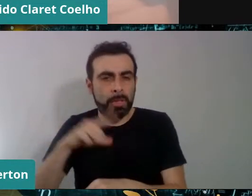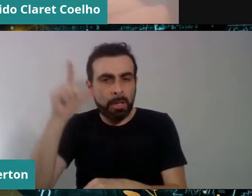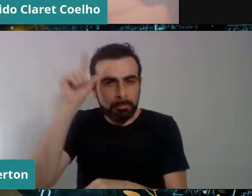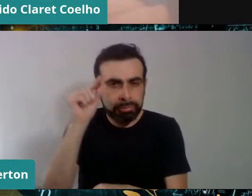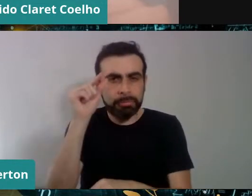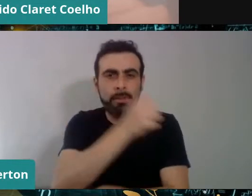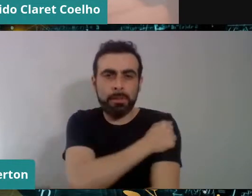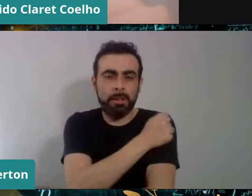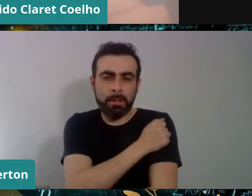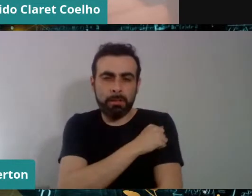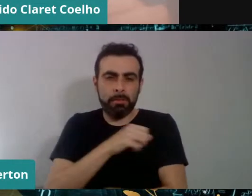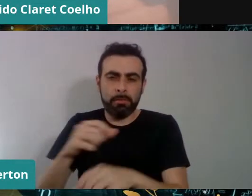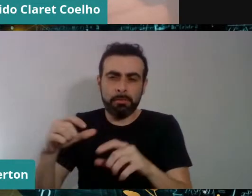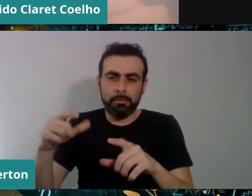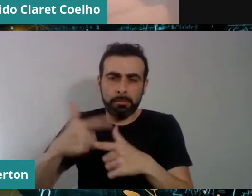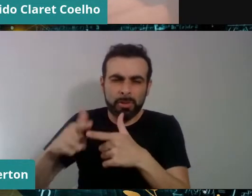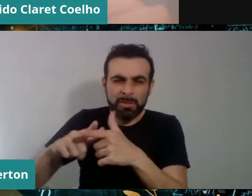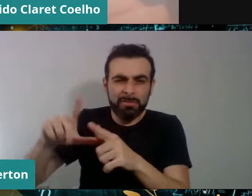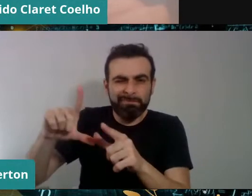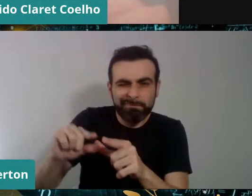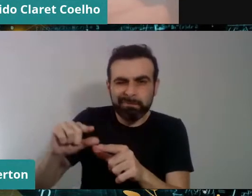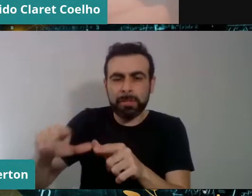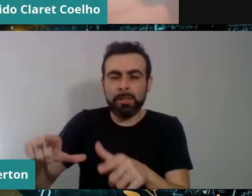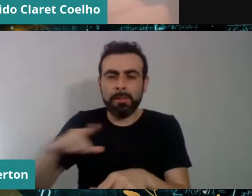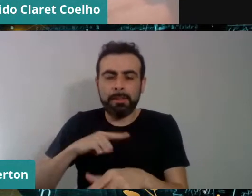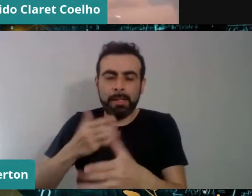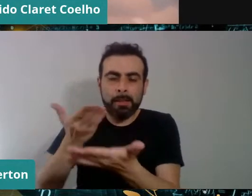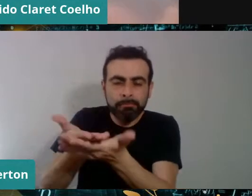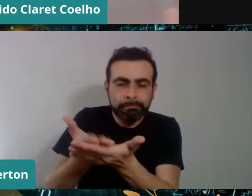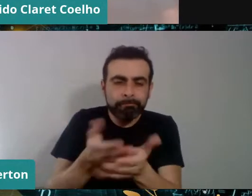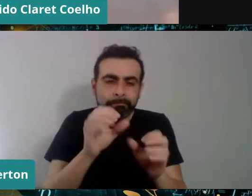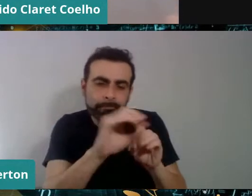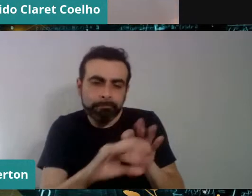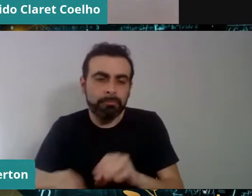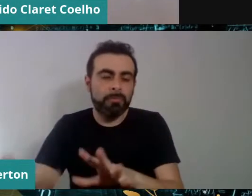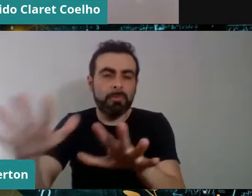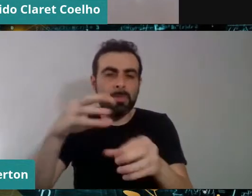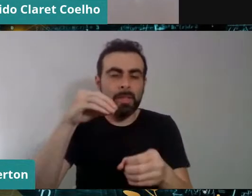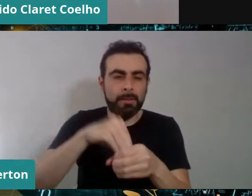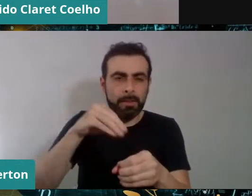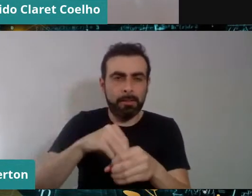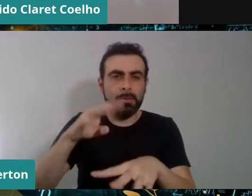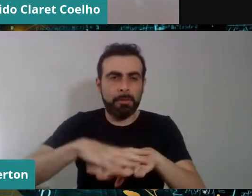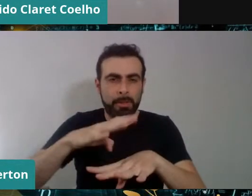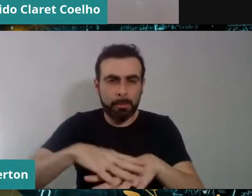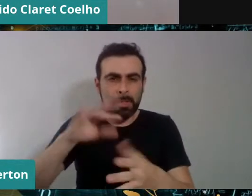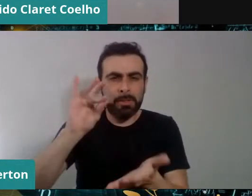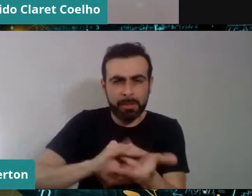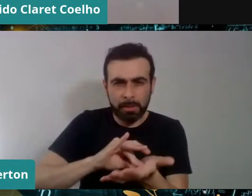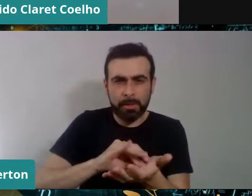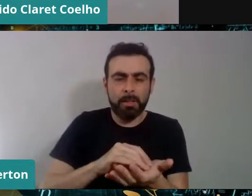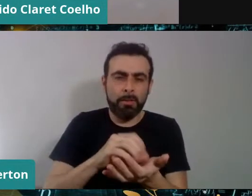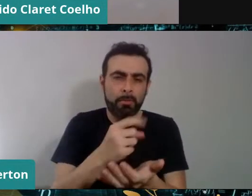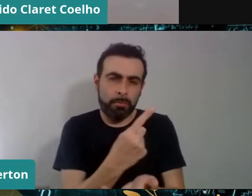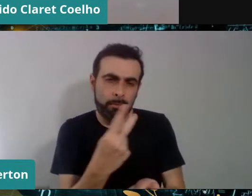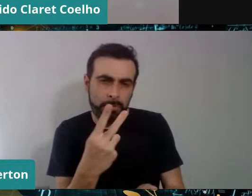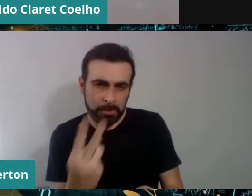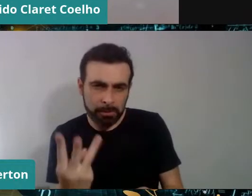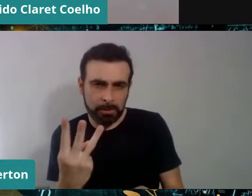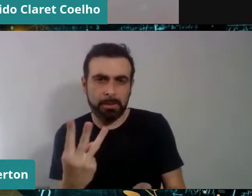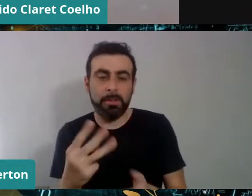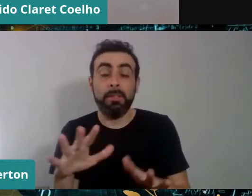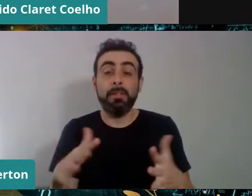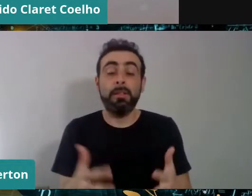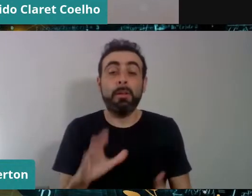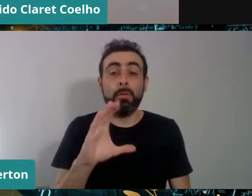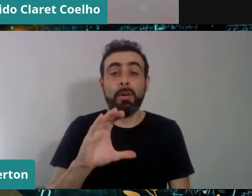fui professor, ainda estou sendo professor de cálculo, né, diferencial integral, no caso estou dando 1, 2 e 3, né? E o cálculo é uma disciplina que, o